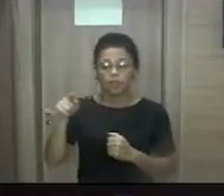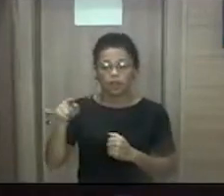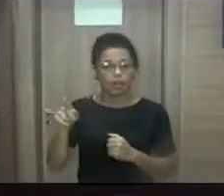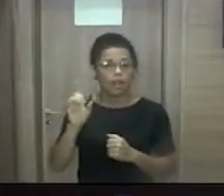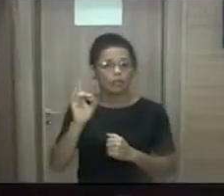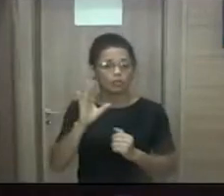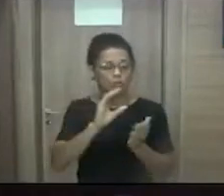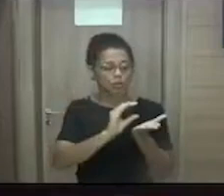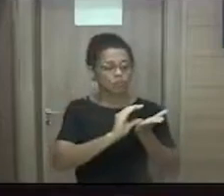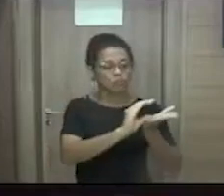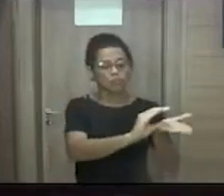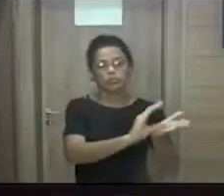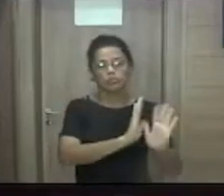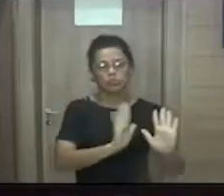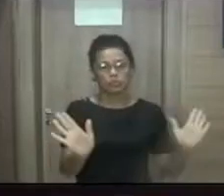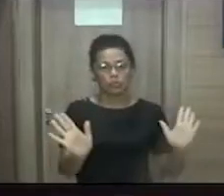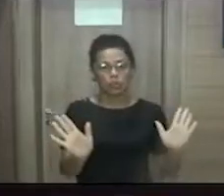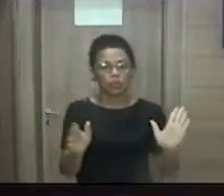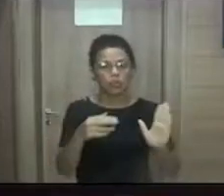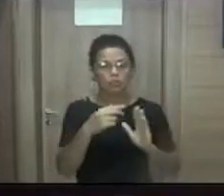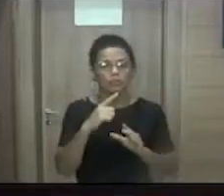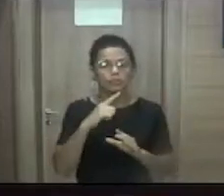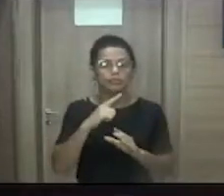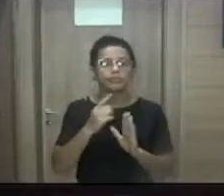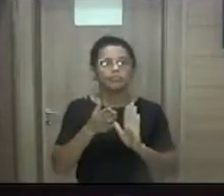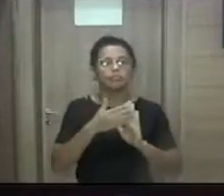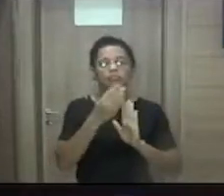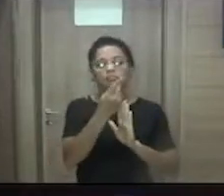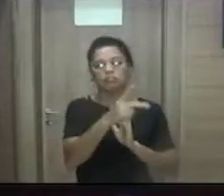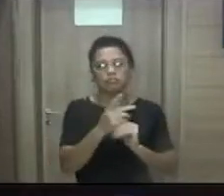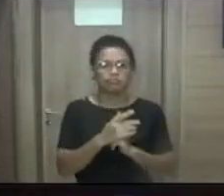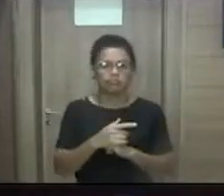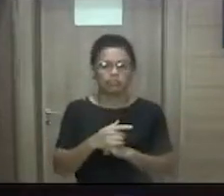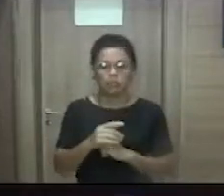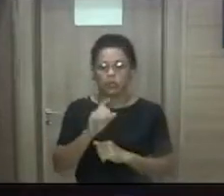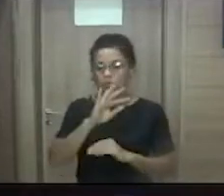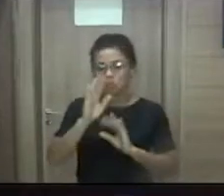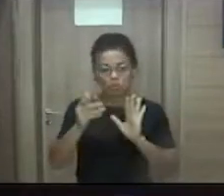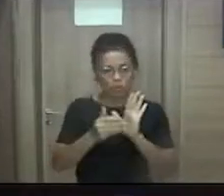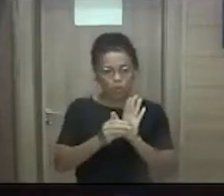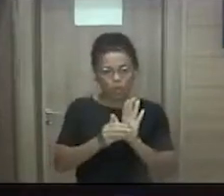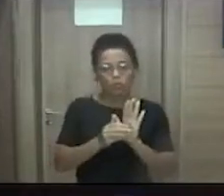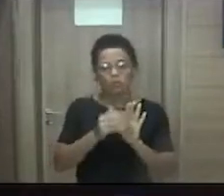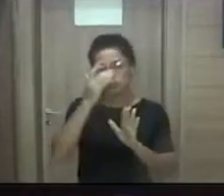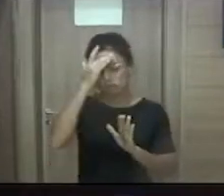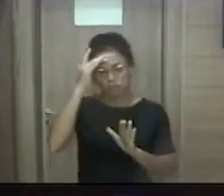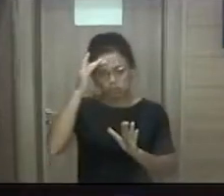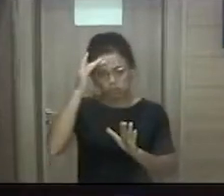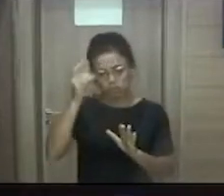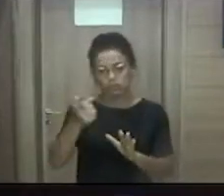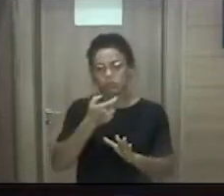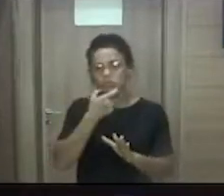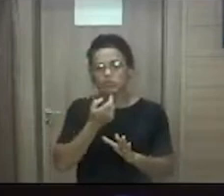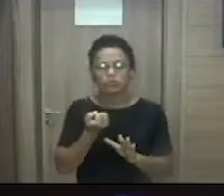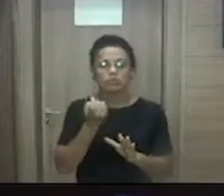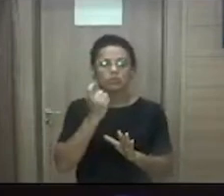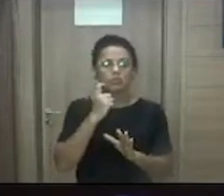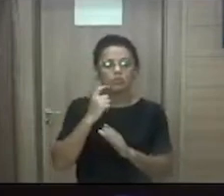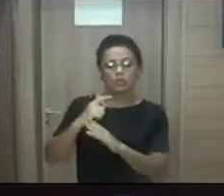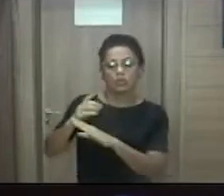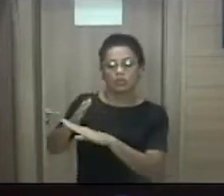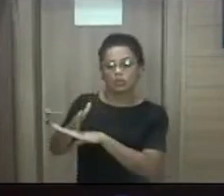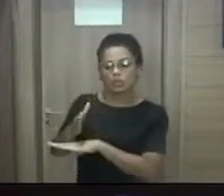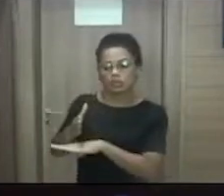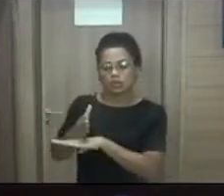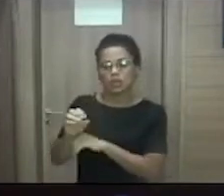repassarei o recurso, o Ministério da Saúde, a Copa, desde que todos os pacientes com próteses faciais removíveis tenham acesso